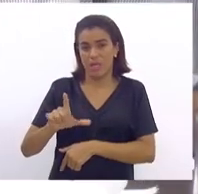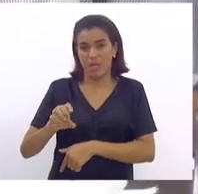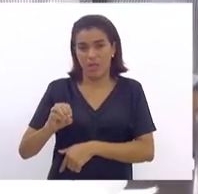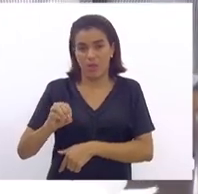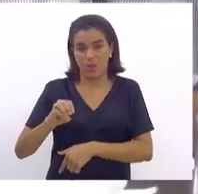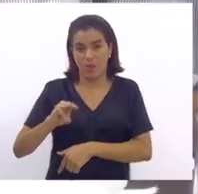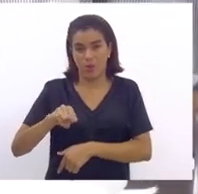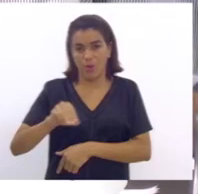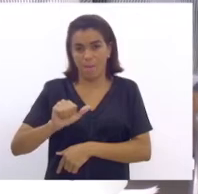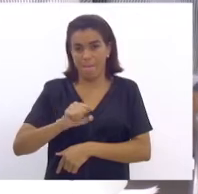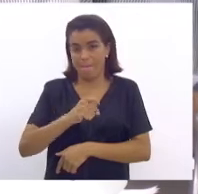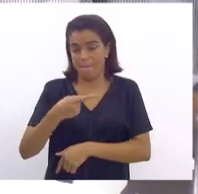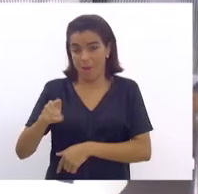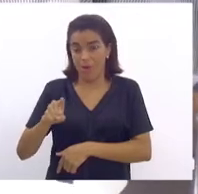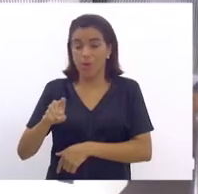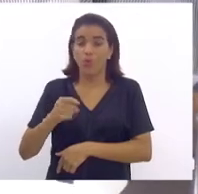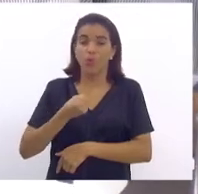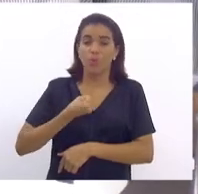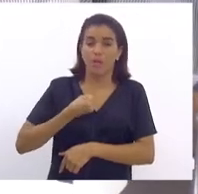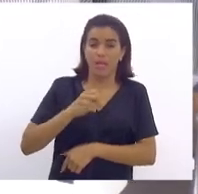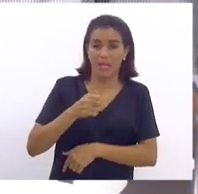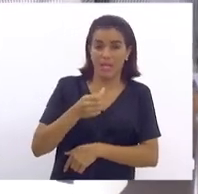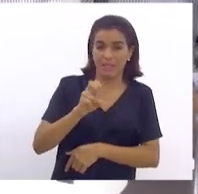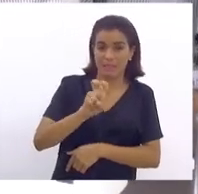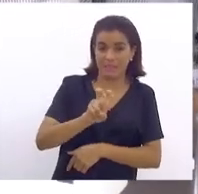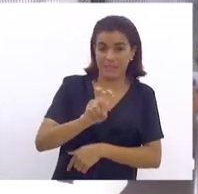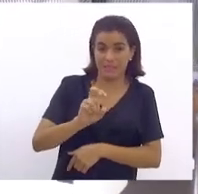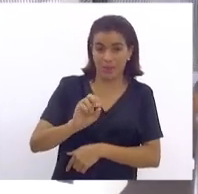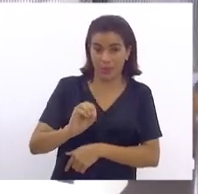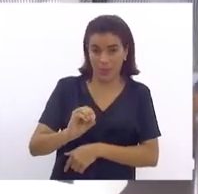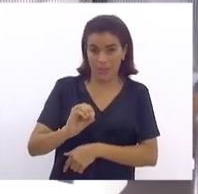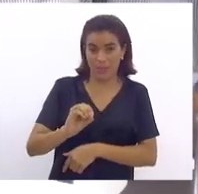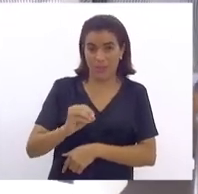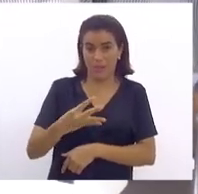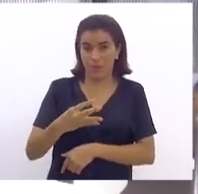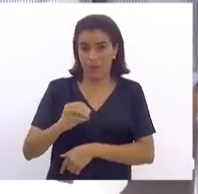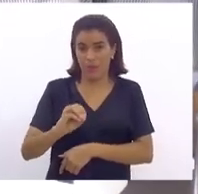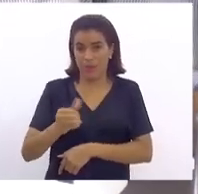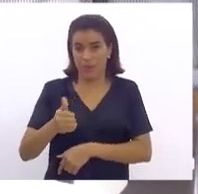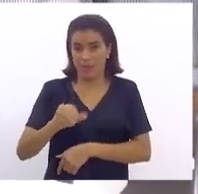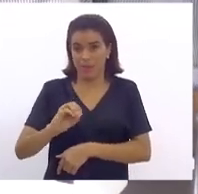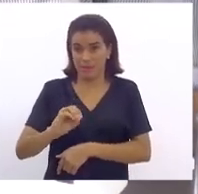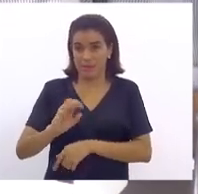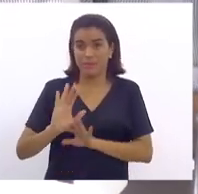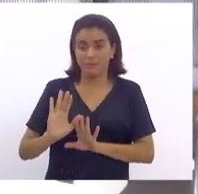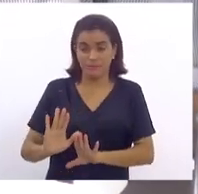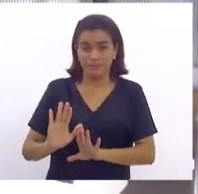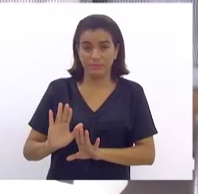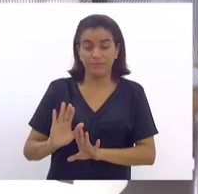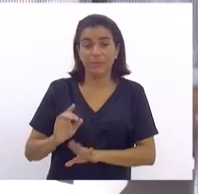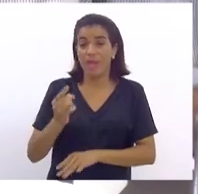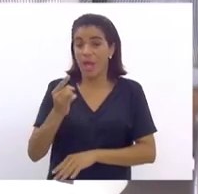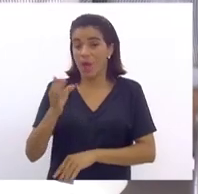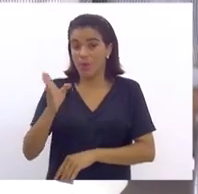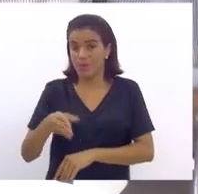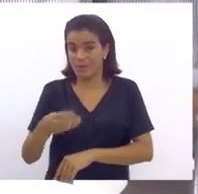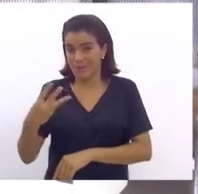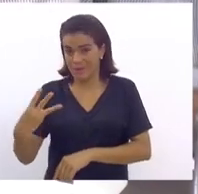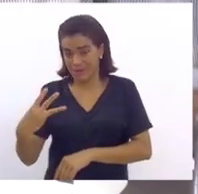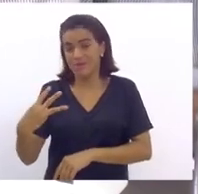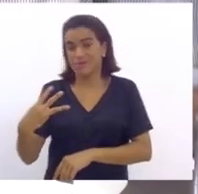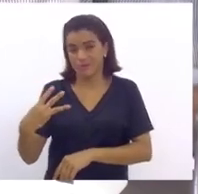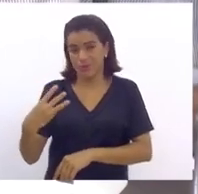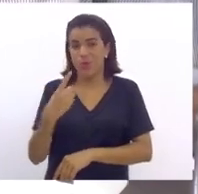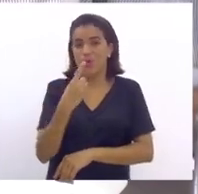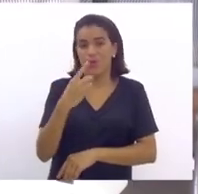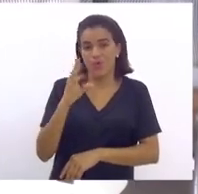era 50-40-10 os pesos. Não é paritária. Não era paritário. E esse é um terço, é a proposta, é um terço, um